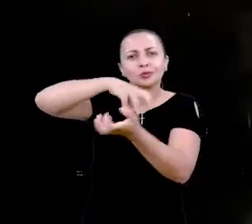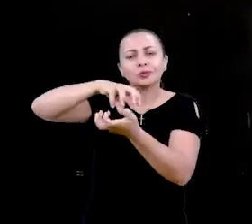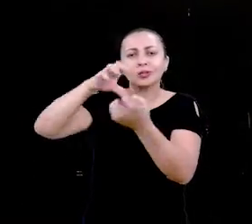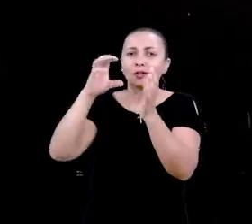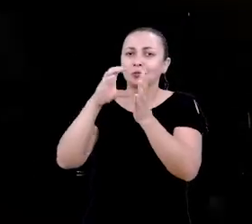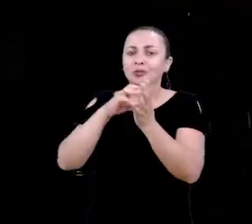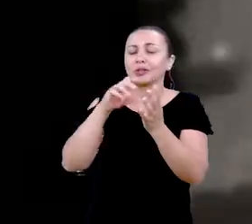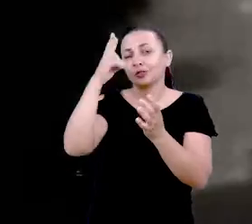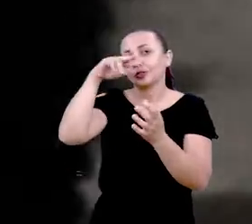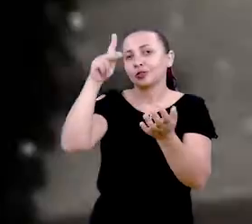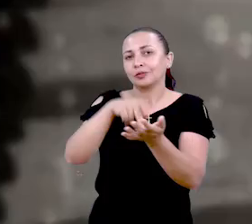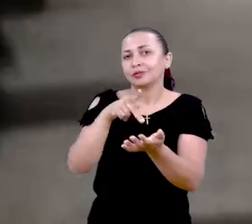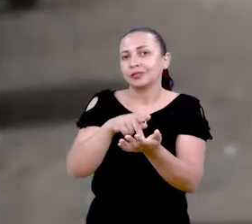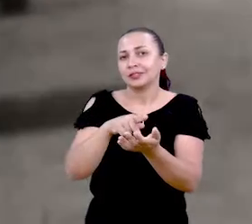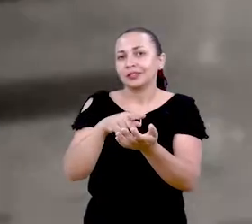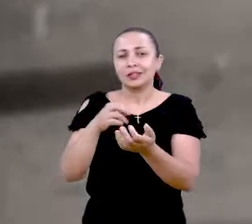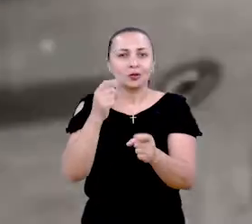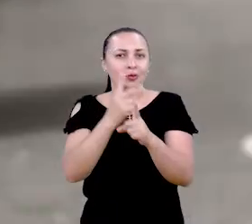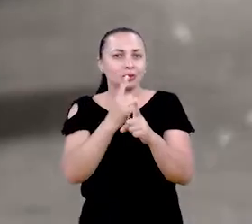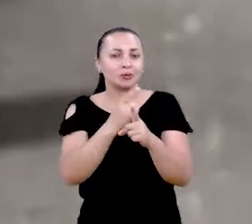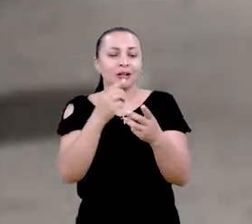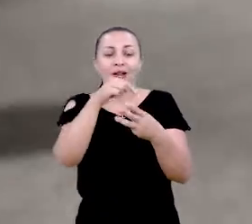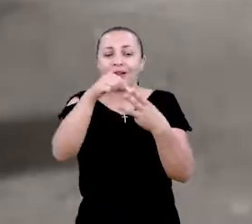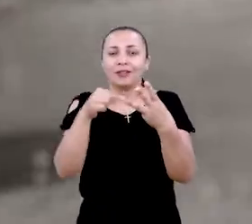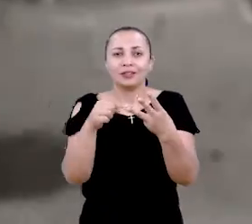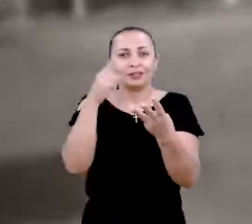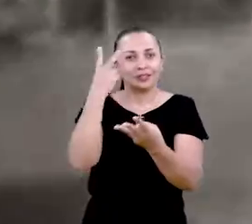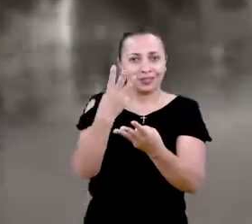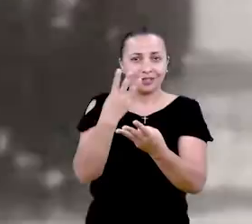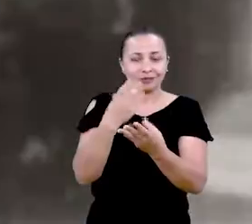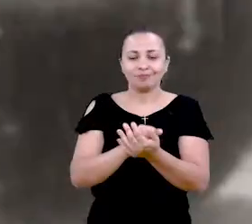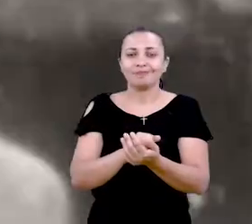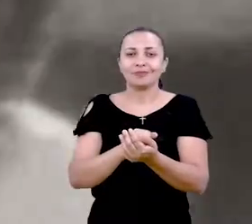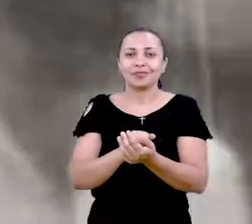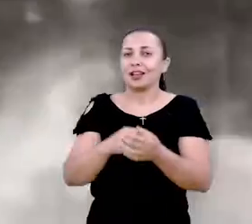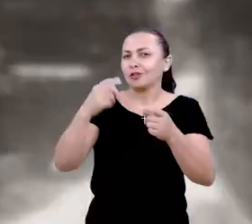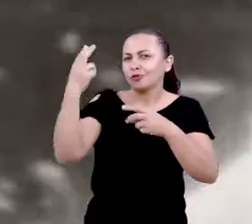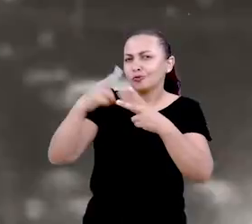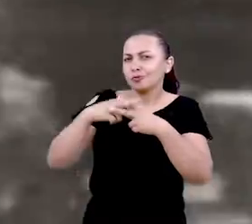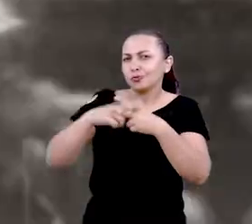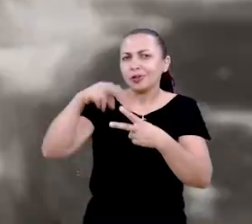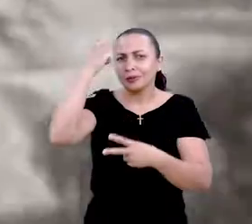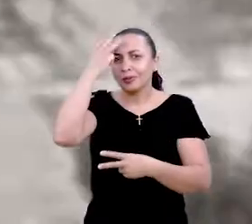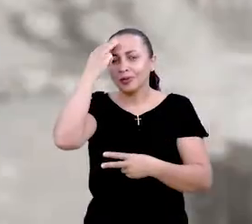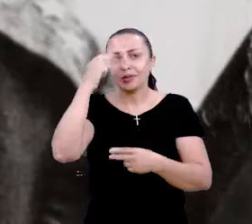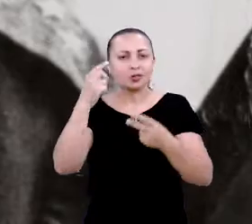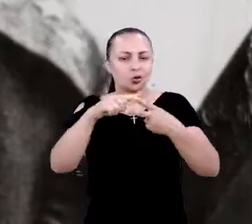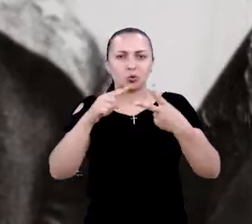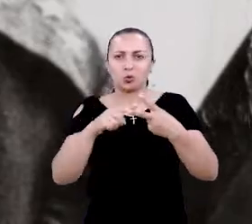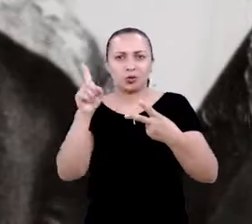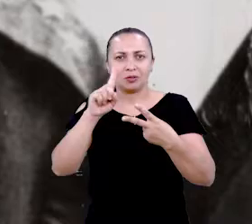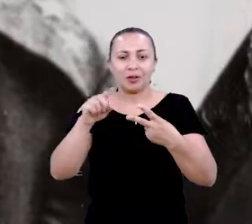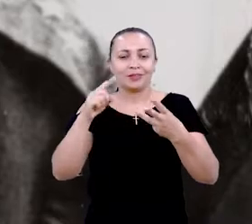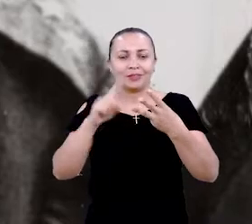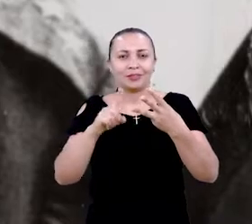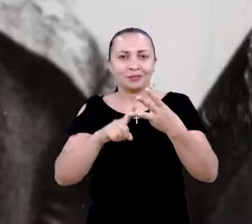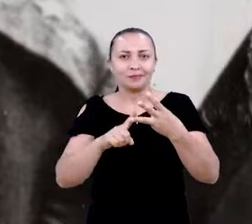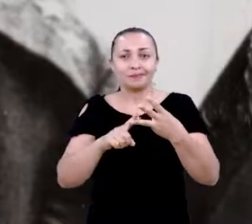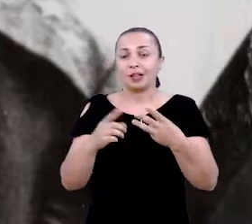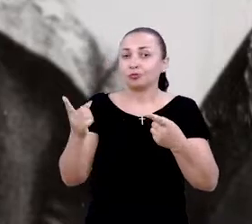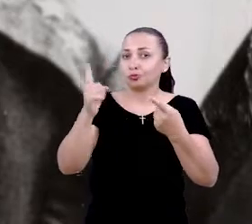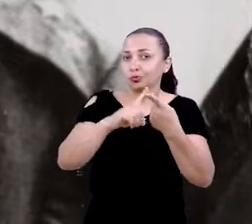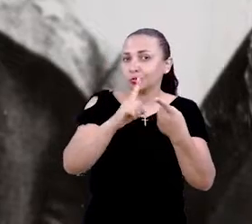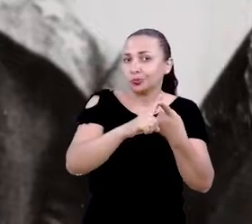que apoiaram a ditadura. Então, esse é um grupo que nós identificamos e que alguns pesquisadores vão dizer que eles têm, inclusive, uma chamada